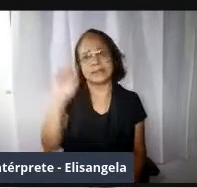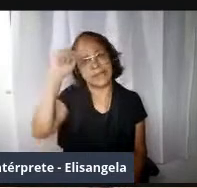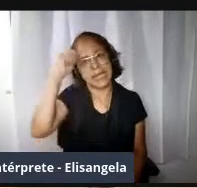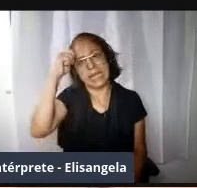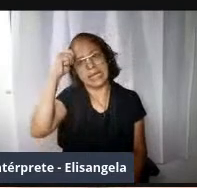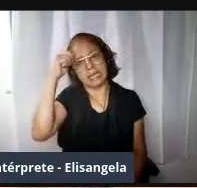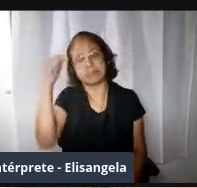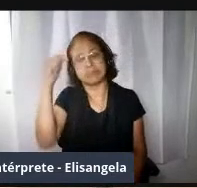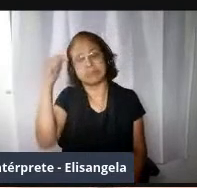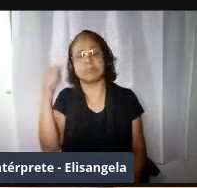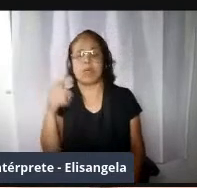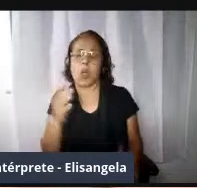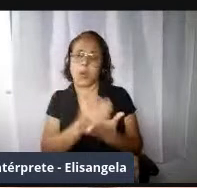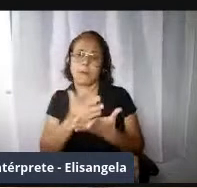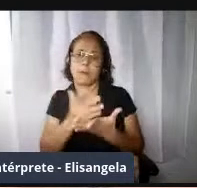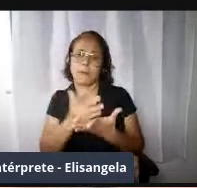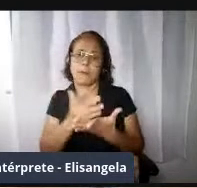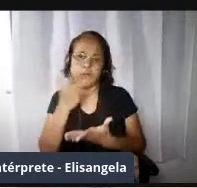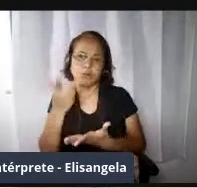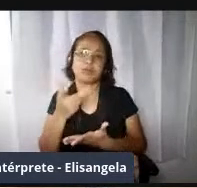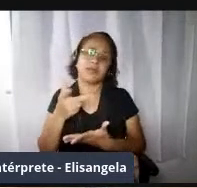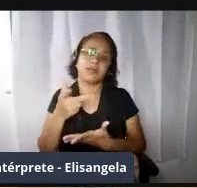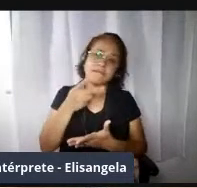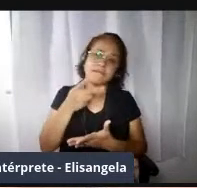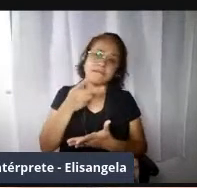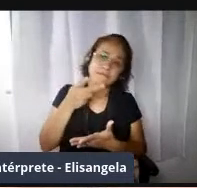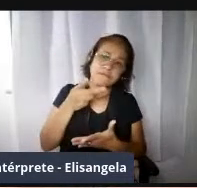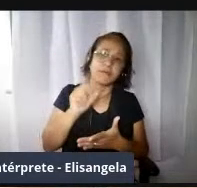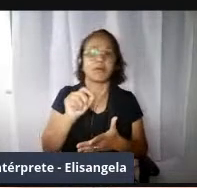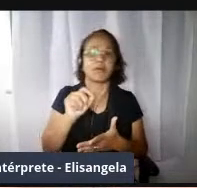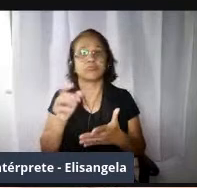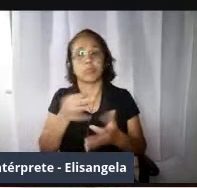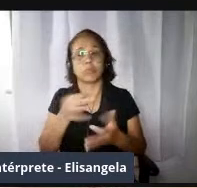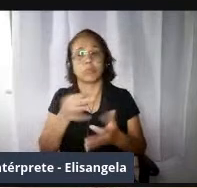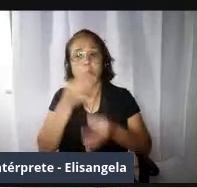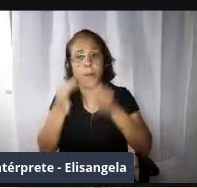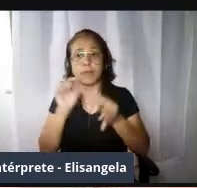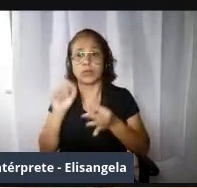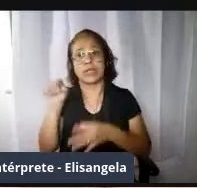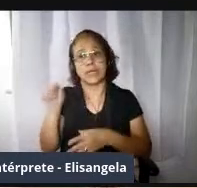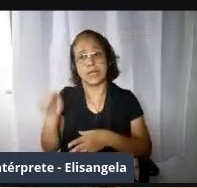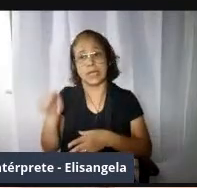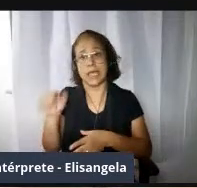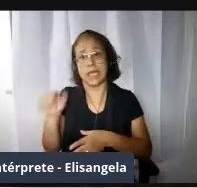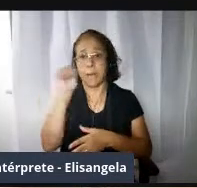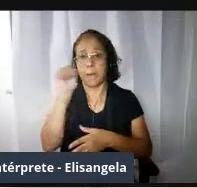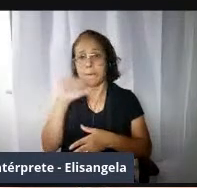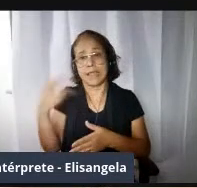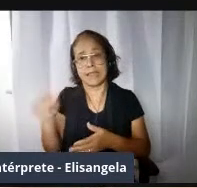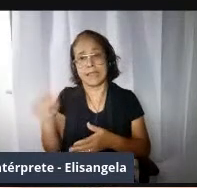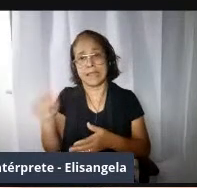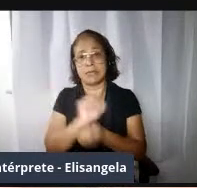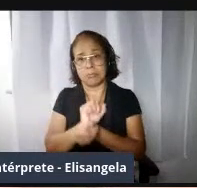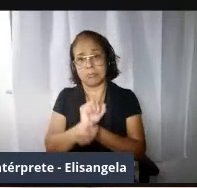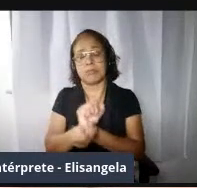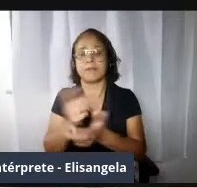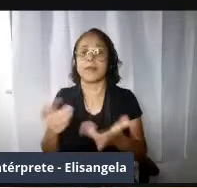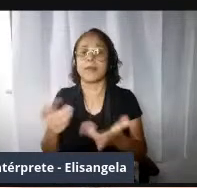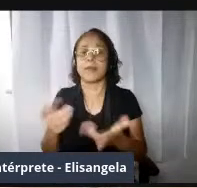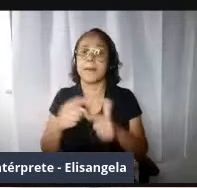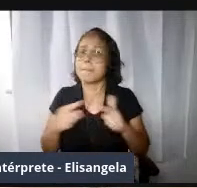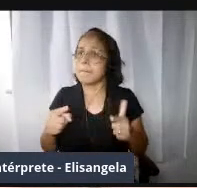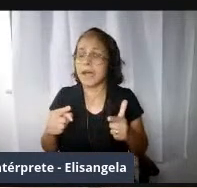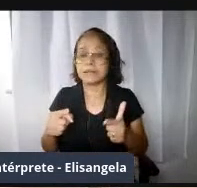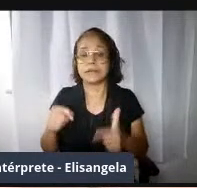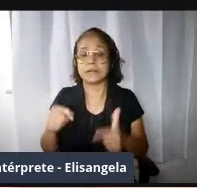dele, a avó branca, o apadrinhou. Mas o Vicente Gomes Jardim, eu não encontrei ainda nenhuma referência à